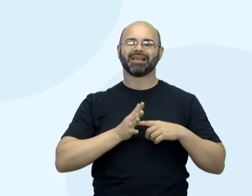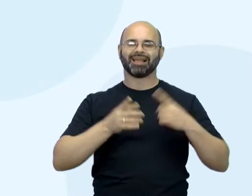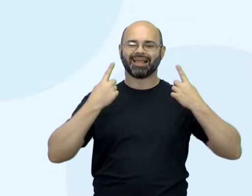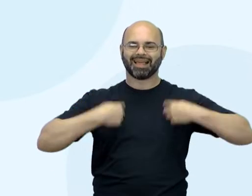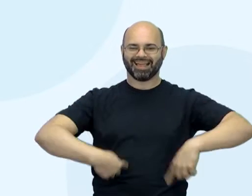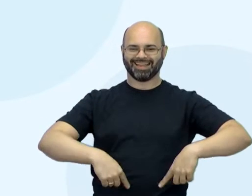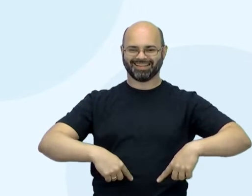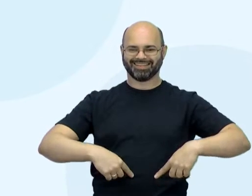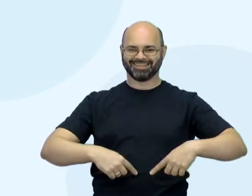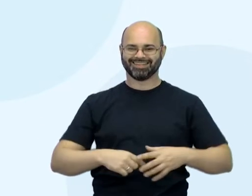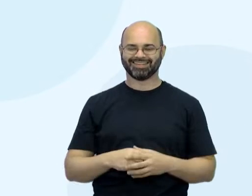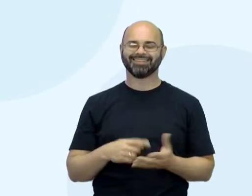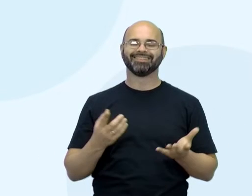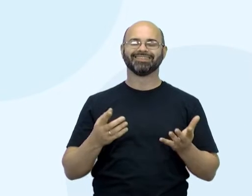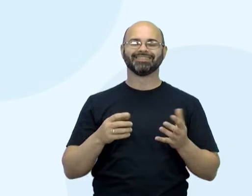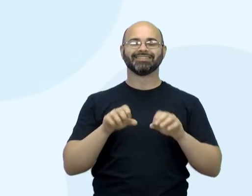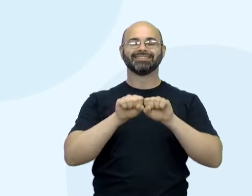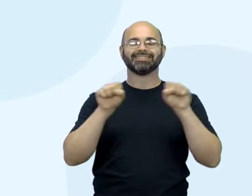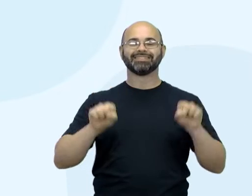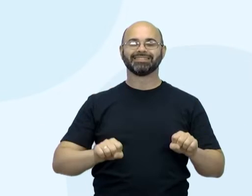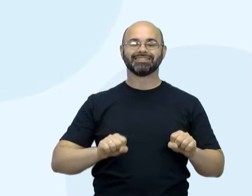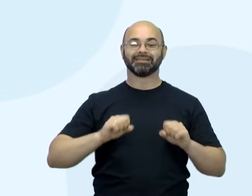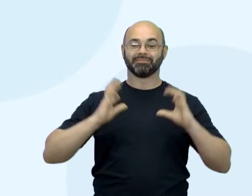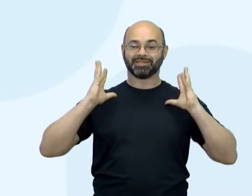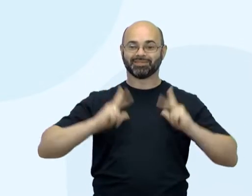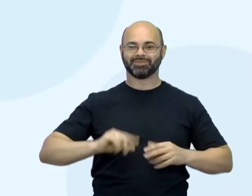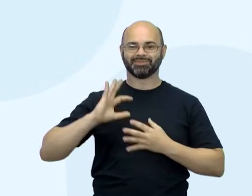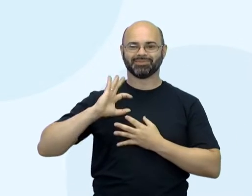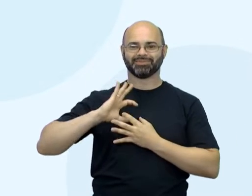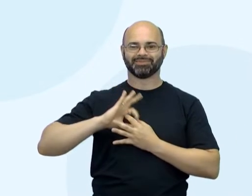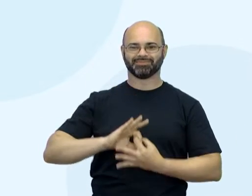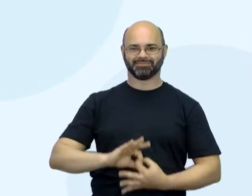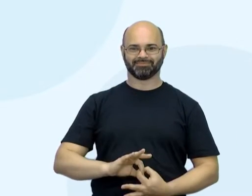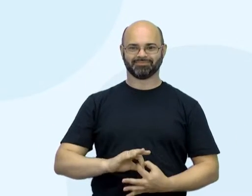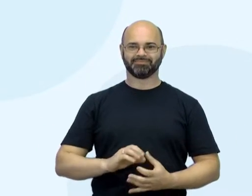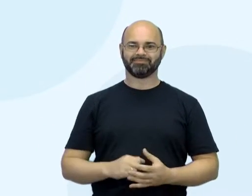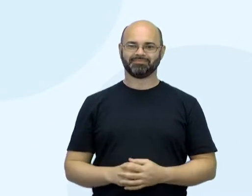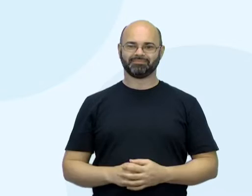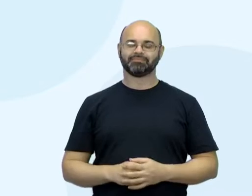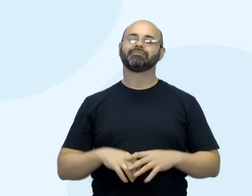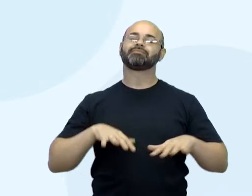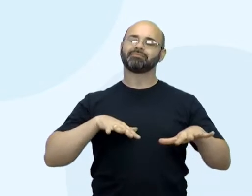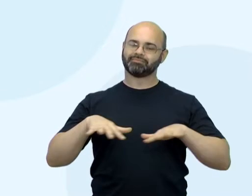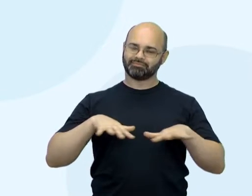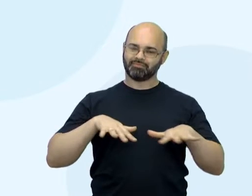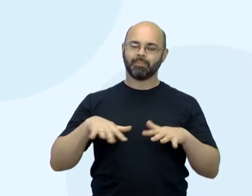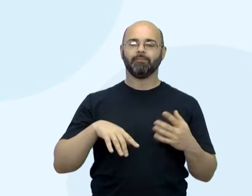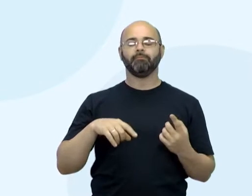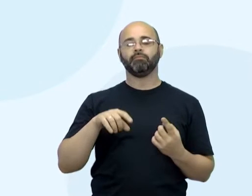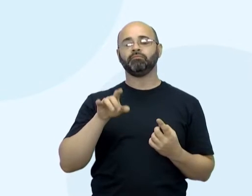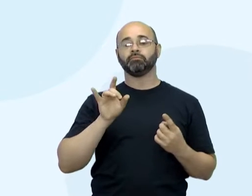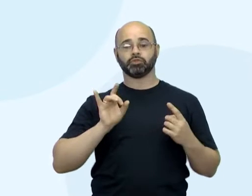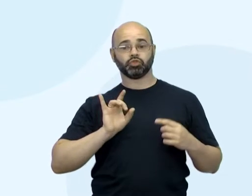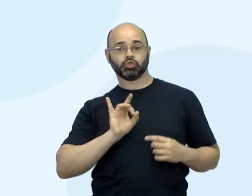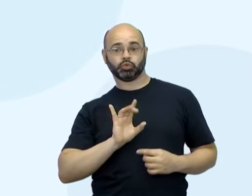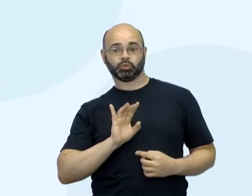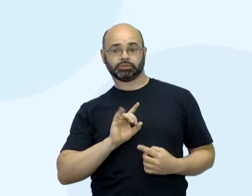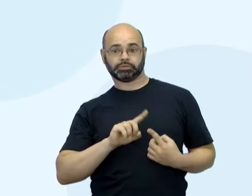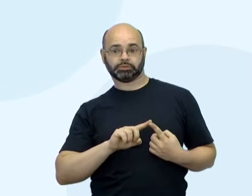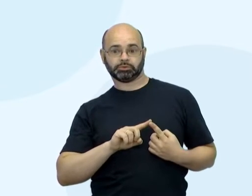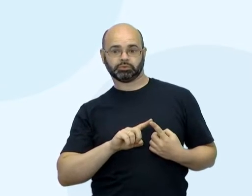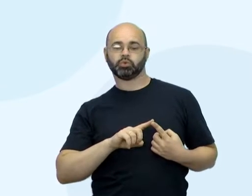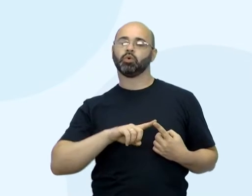sistemas integrados, né? E lembrando aí que a gente tem os movimentos voluntários e involuntários, né? Todos são controlados